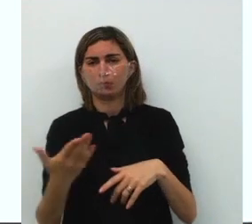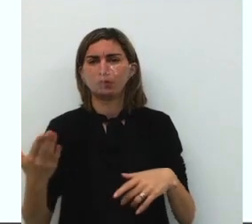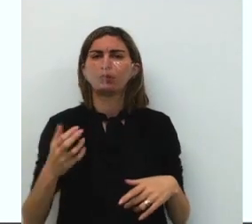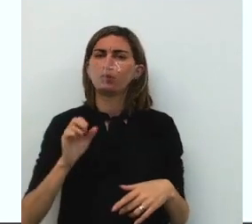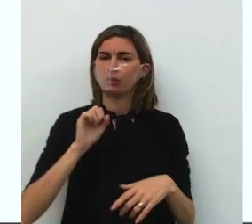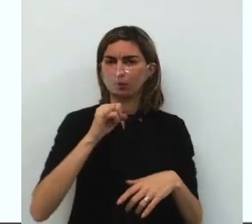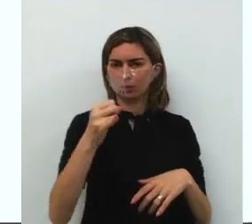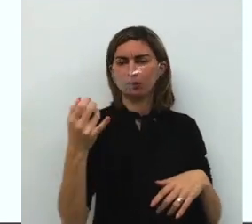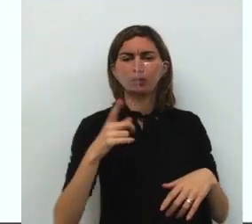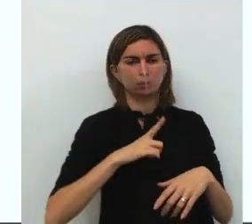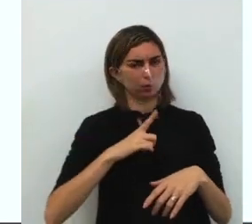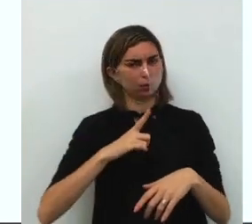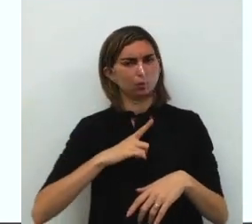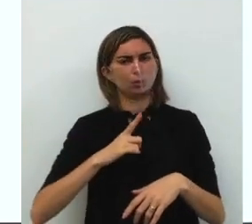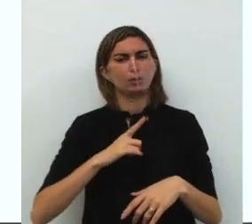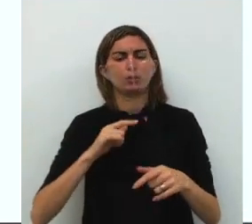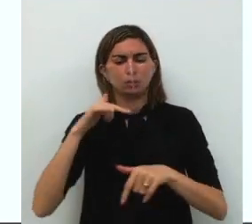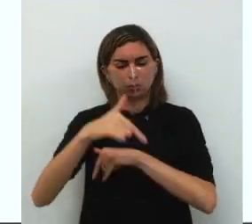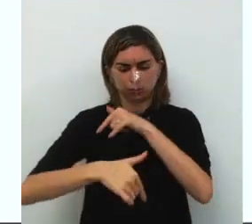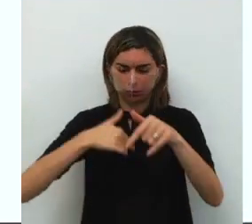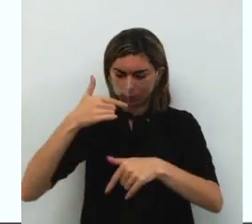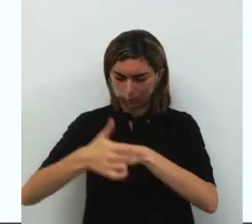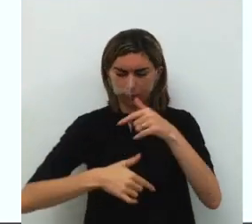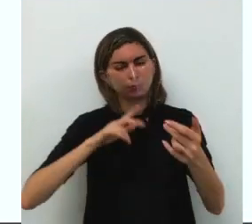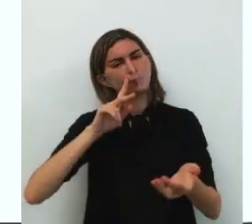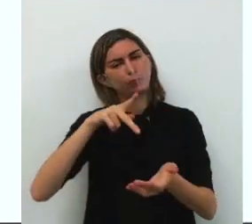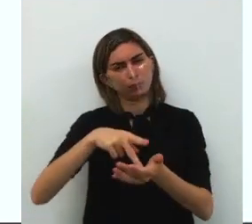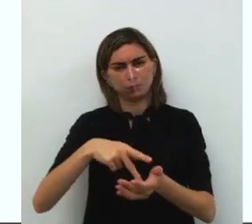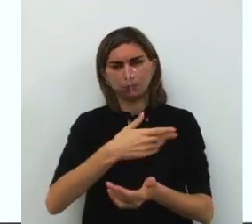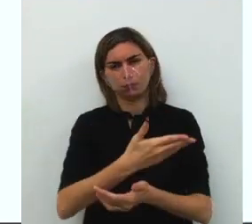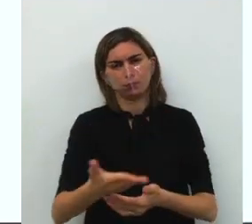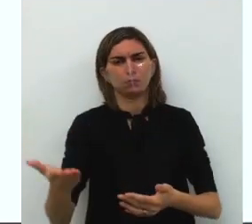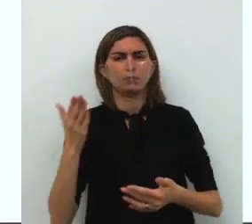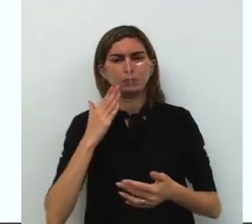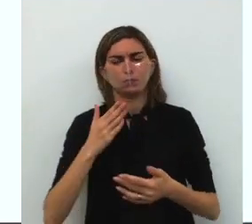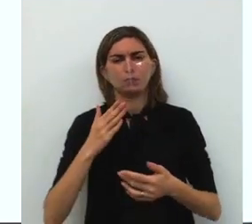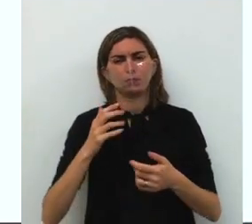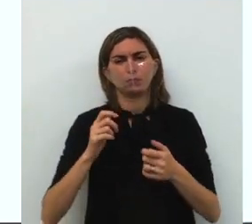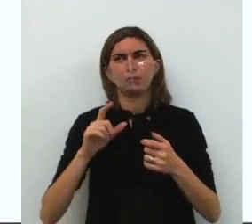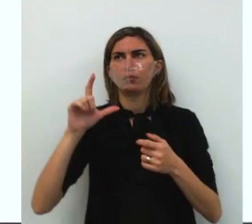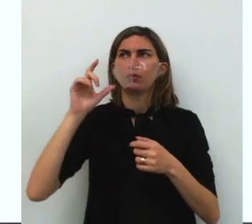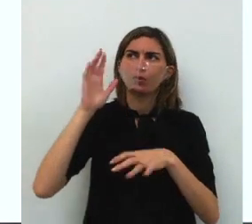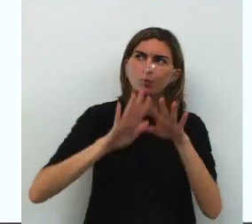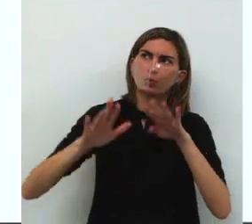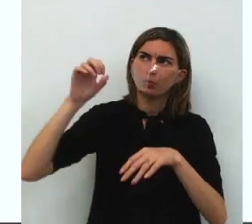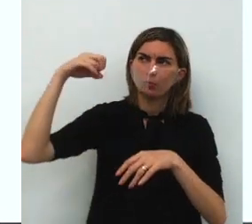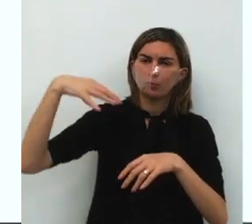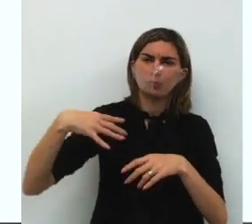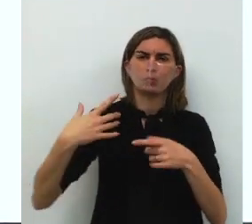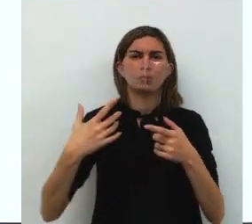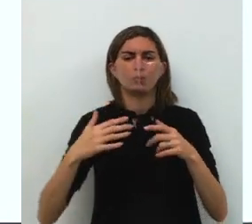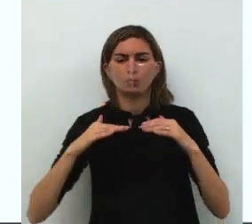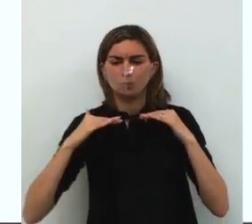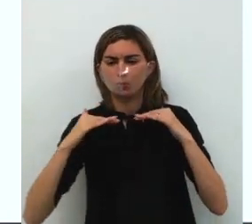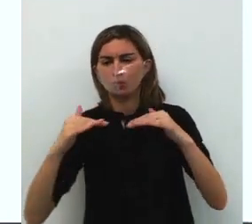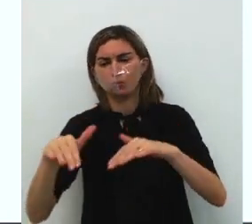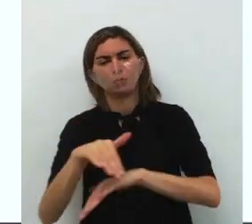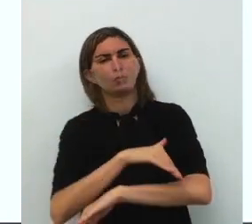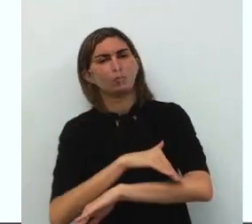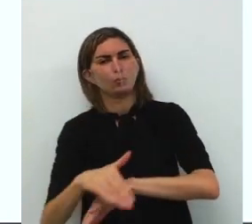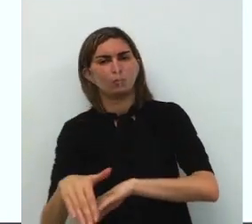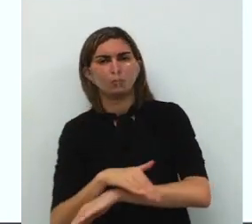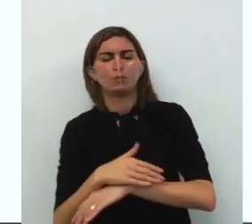e vamos ver ele trabalhando de fato. Ele o quê? Está botando iluminação pública, ele está calçando